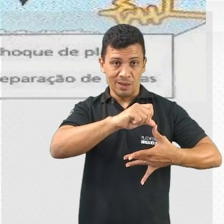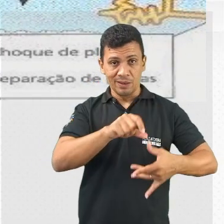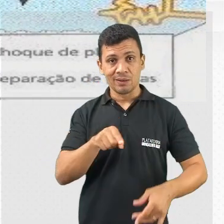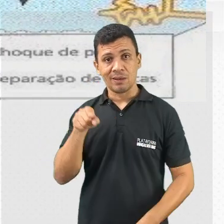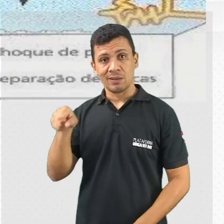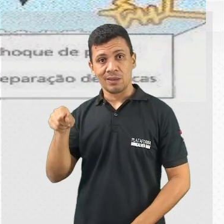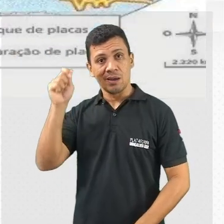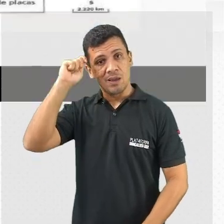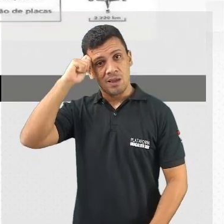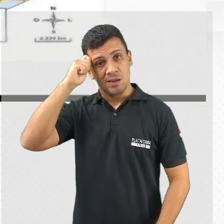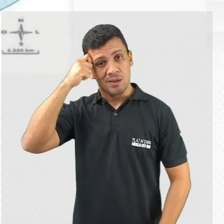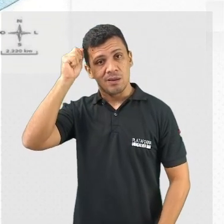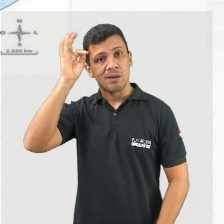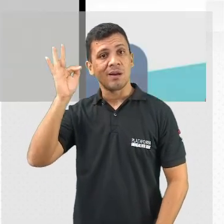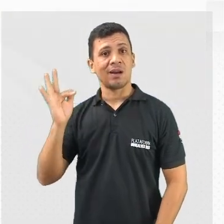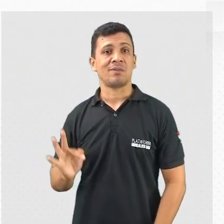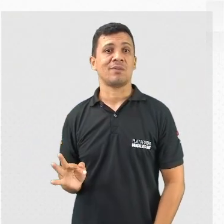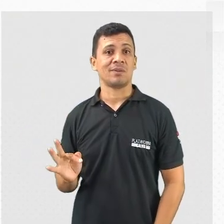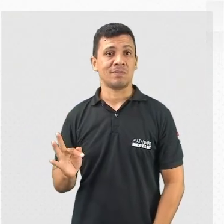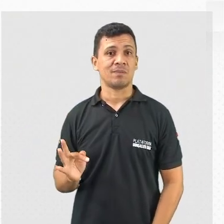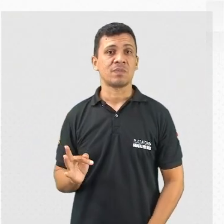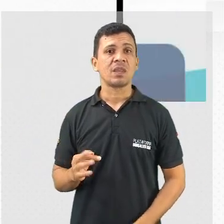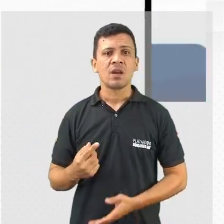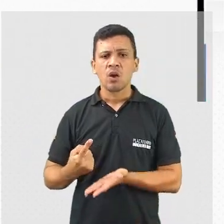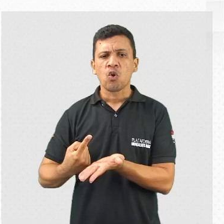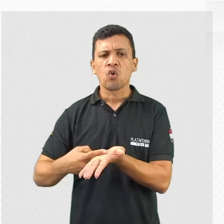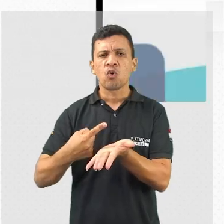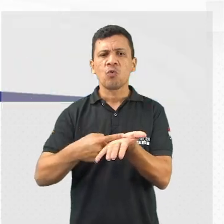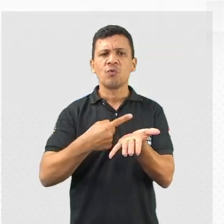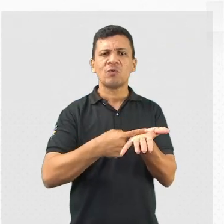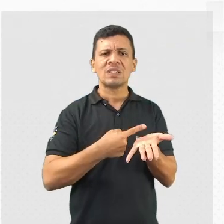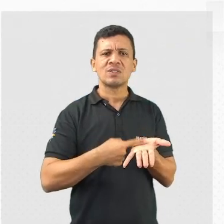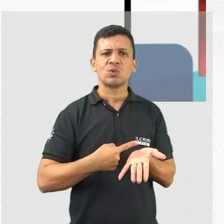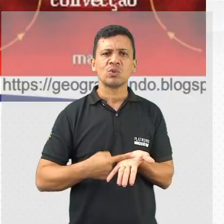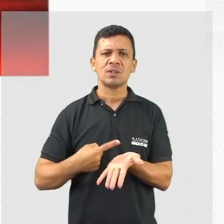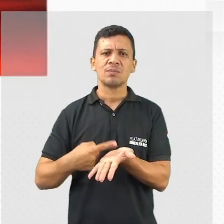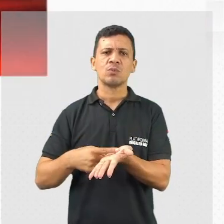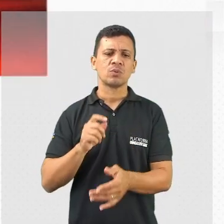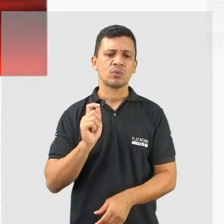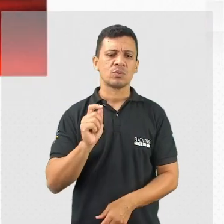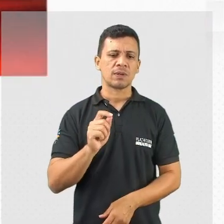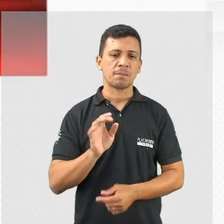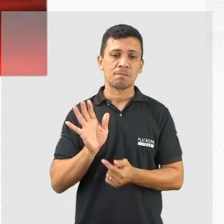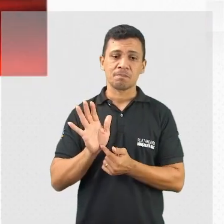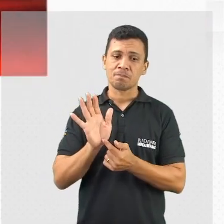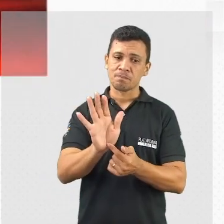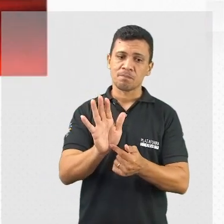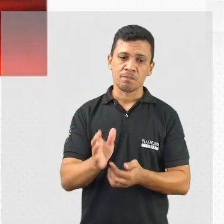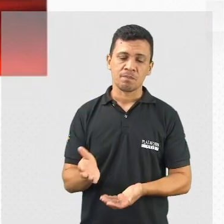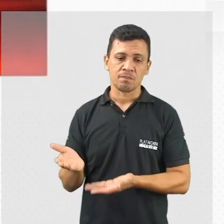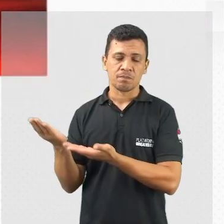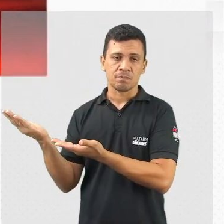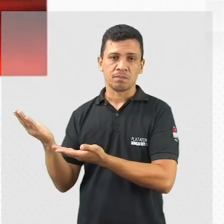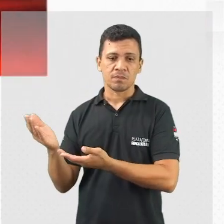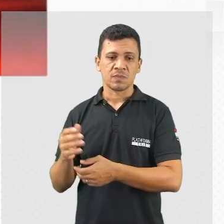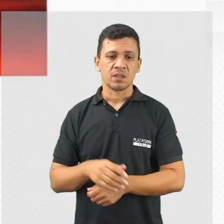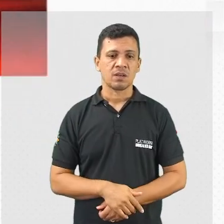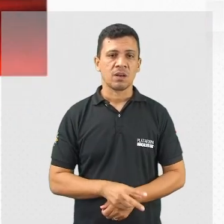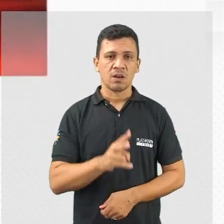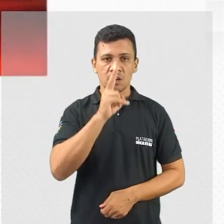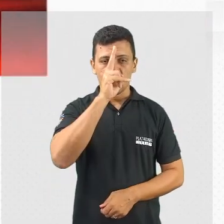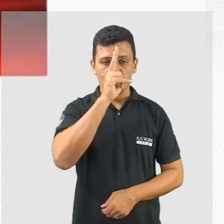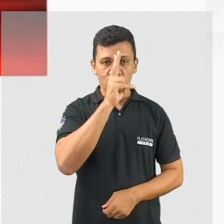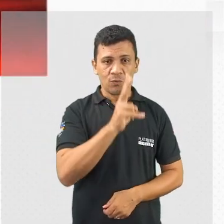tá? Isso, galerinha, nós convencionamos aqui, ó, tá? Atenção, deixa eu mostrar aqui para vocês, tá? Como as forças